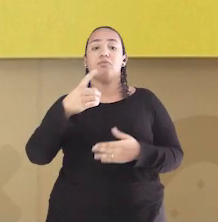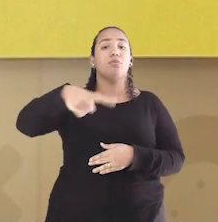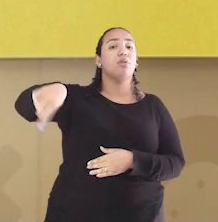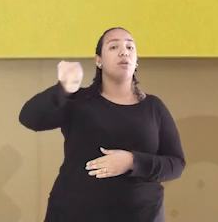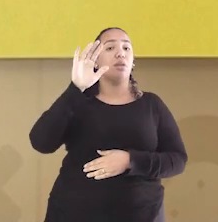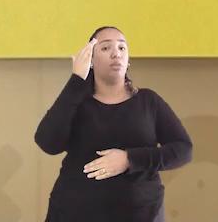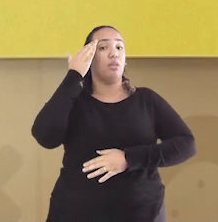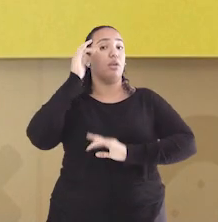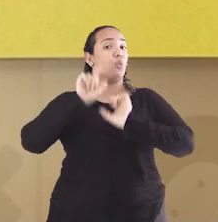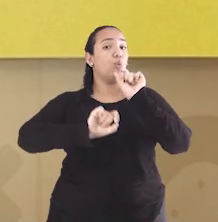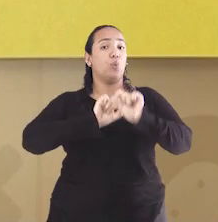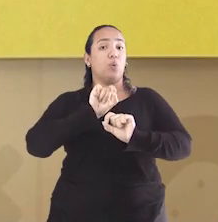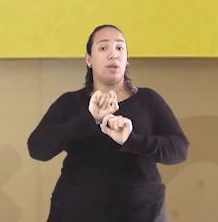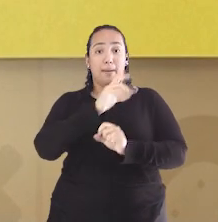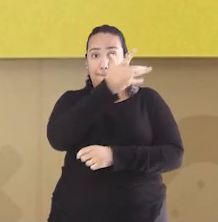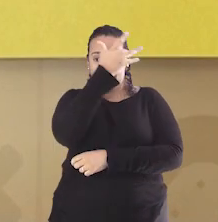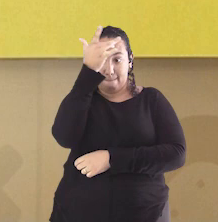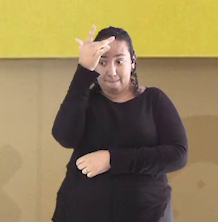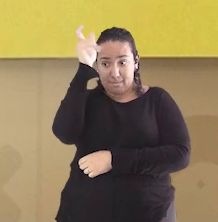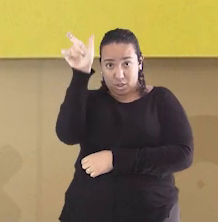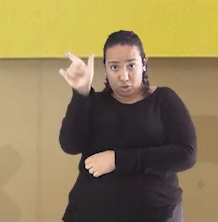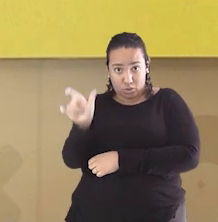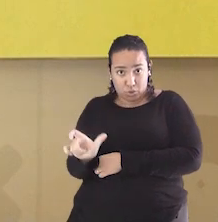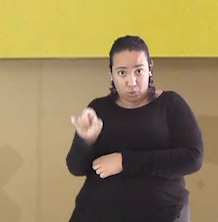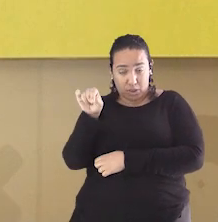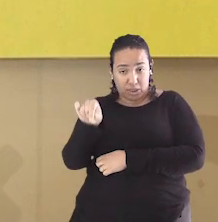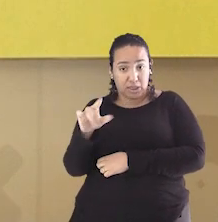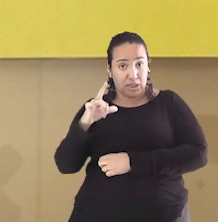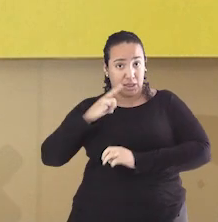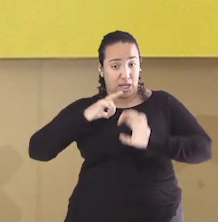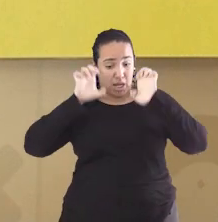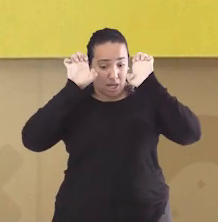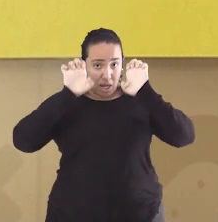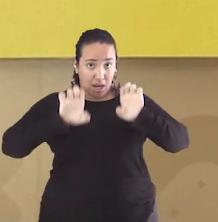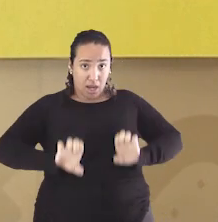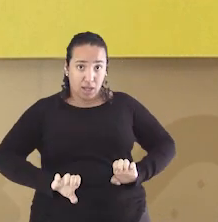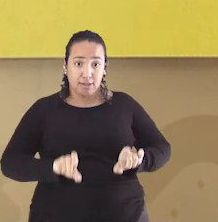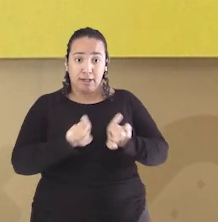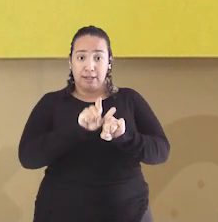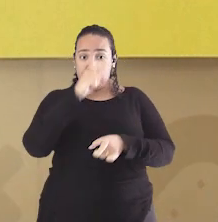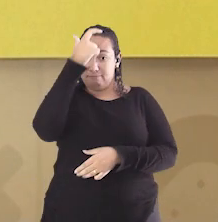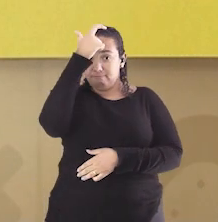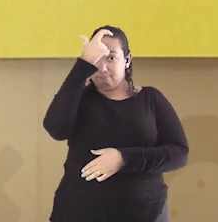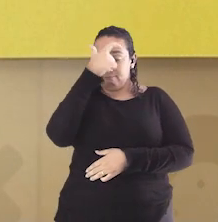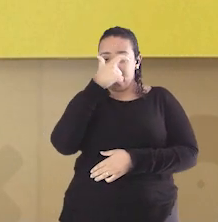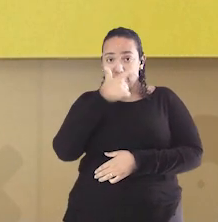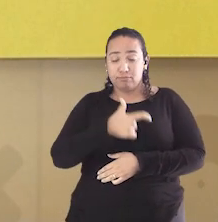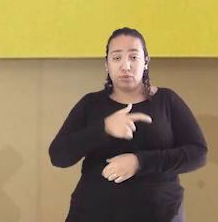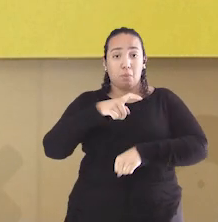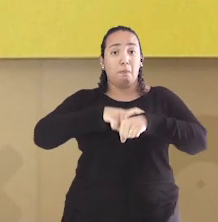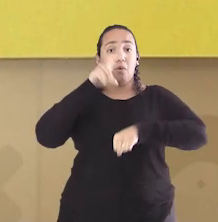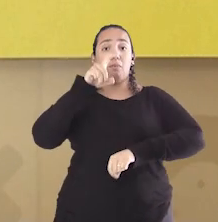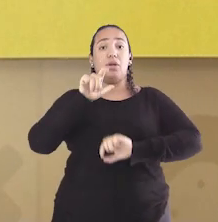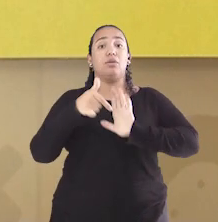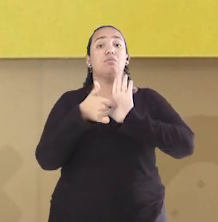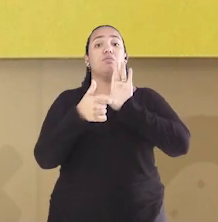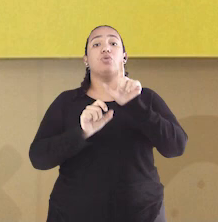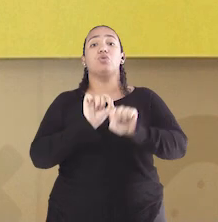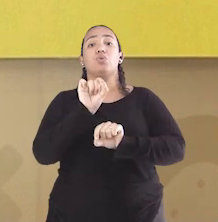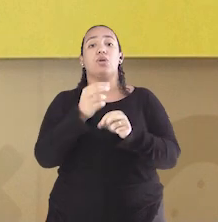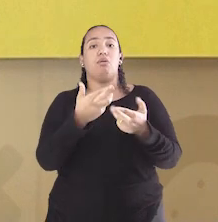podemos entender que uma pessoa ela é ética e cidadã a partir do momento em que ela